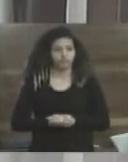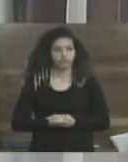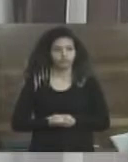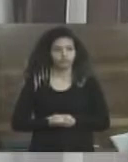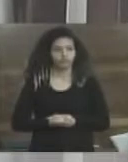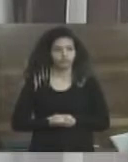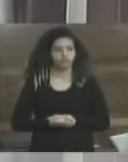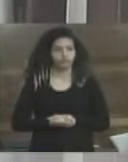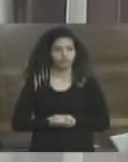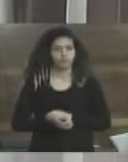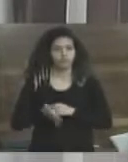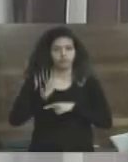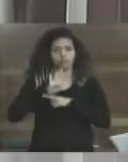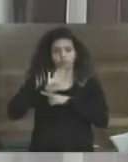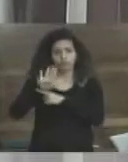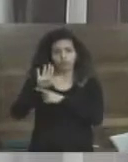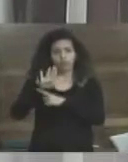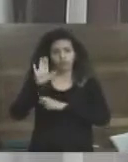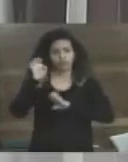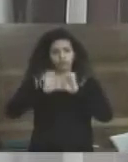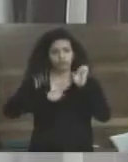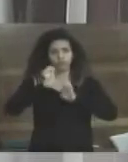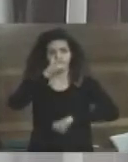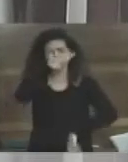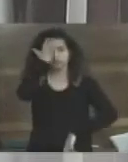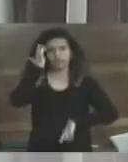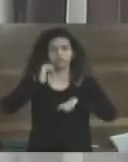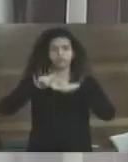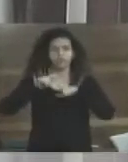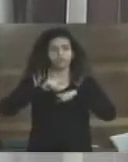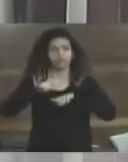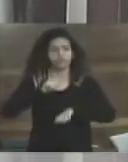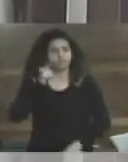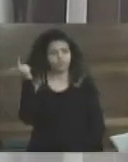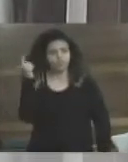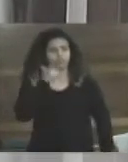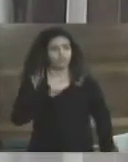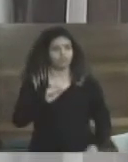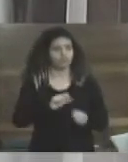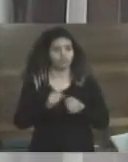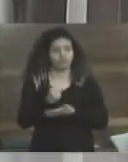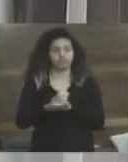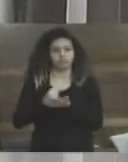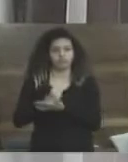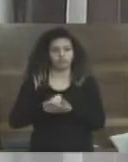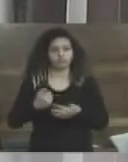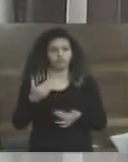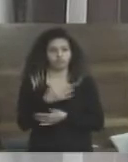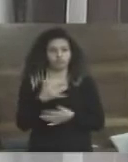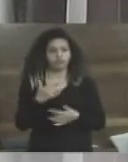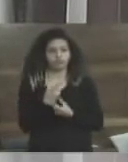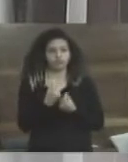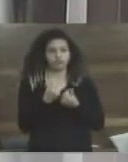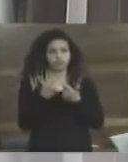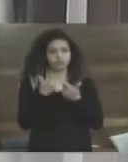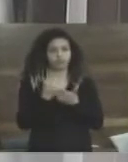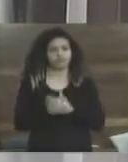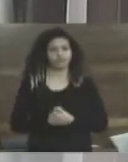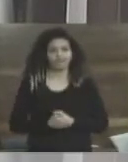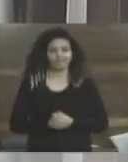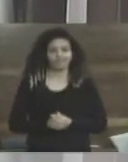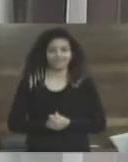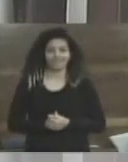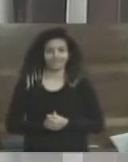à empresa e aos trabalhadores que conseguem manter a economia da nossa cidade aquecida. Como o Elinho